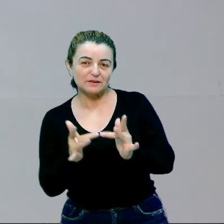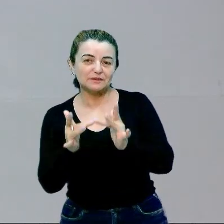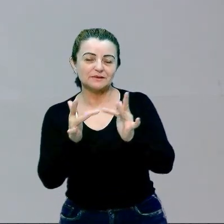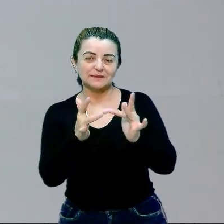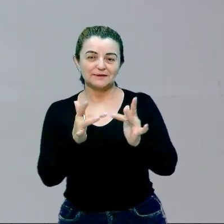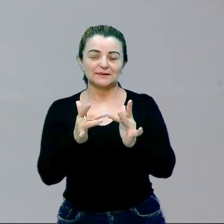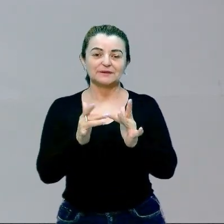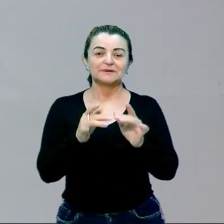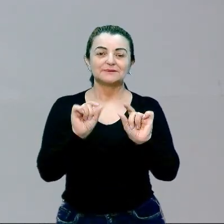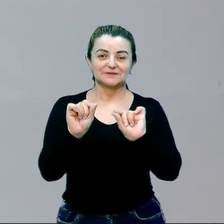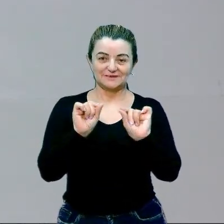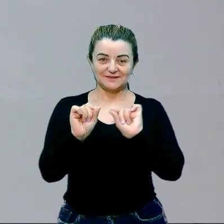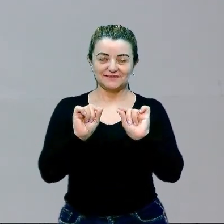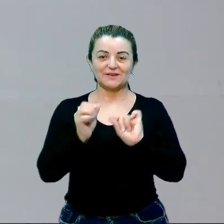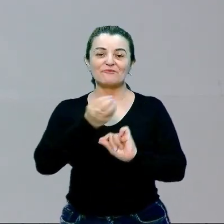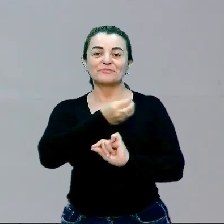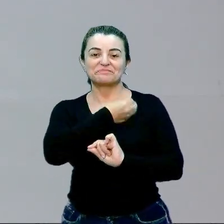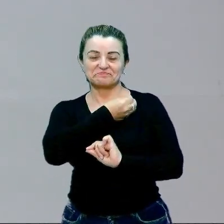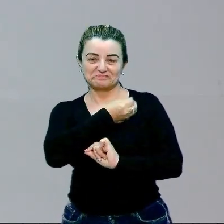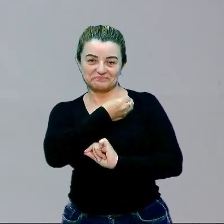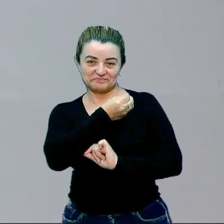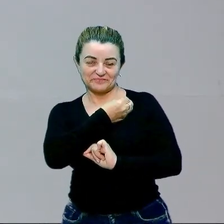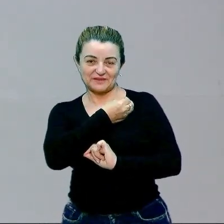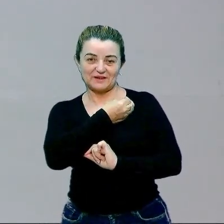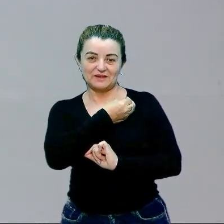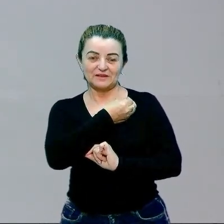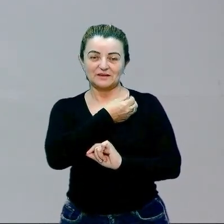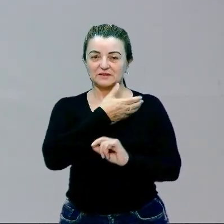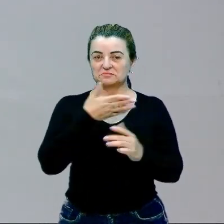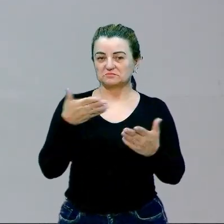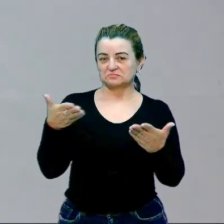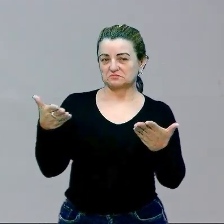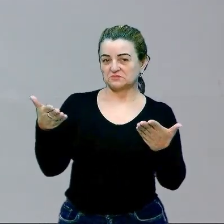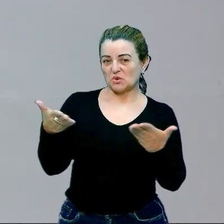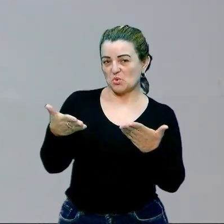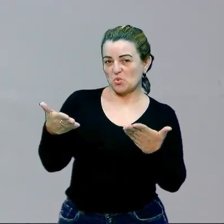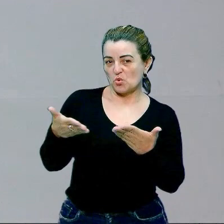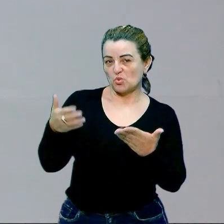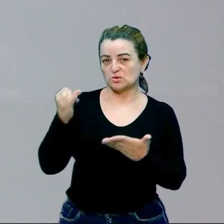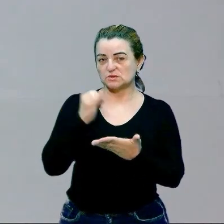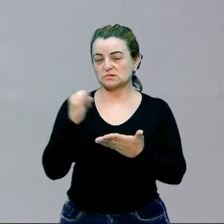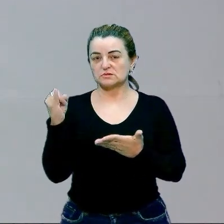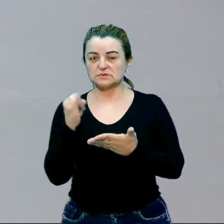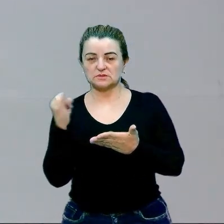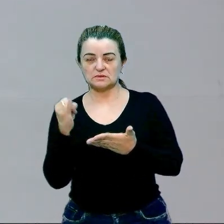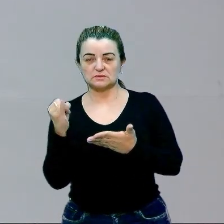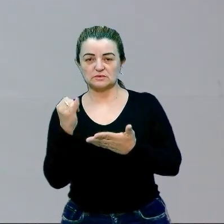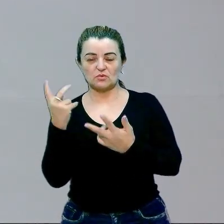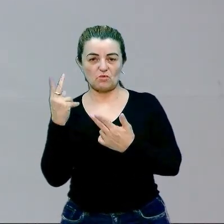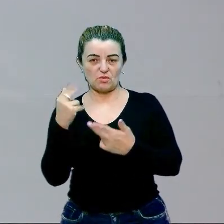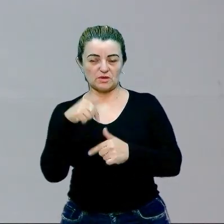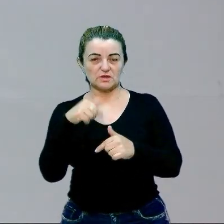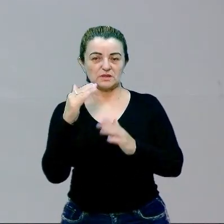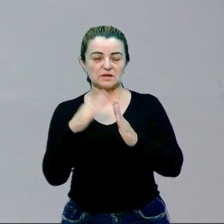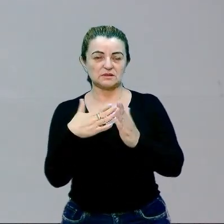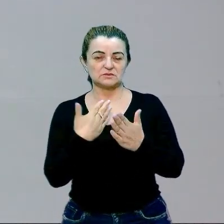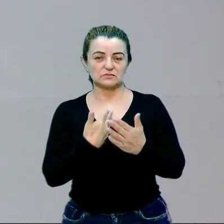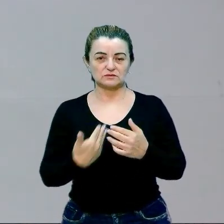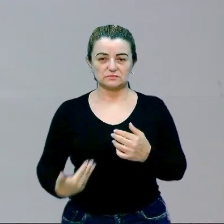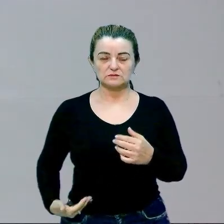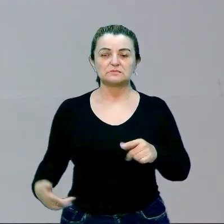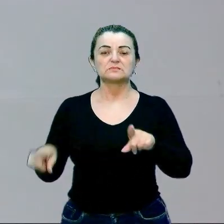romana, né? Ela está muito presente hoje, não só nas instituições oficiais, como o nosso Palácio Rio Branco, mas também